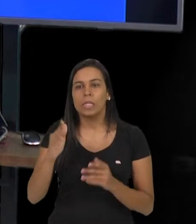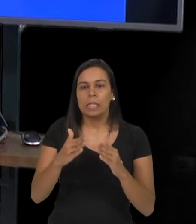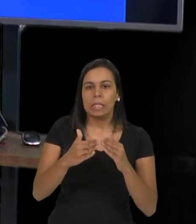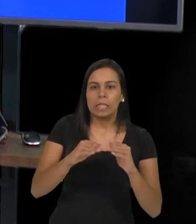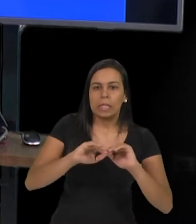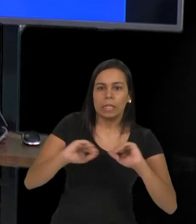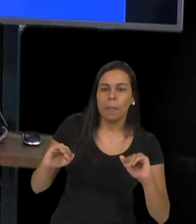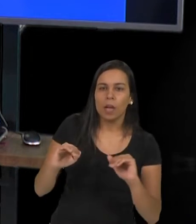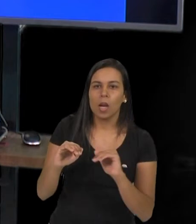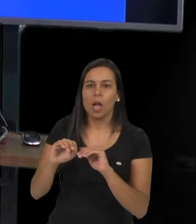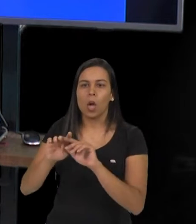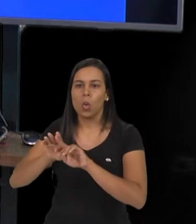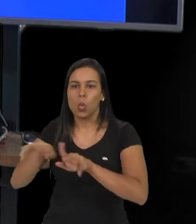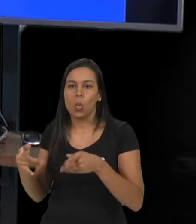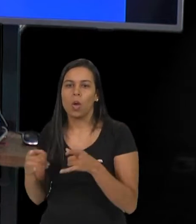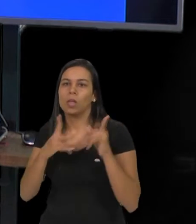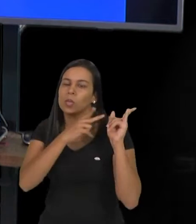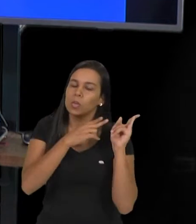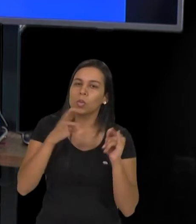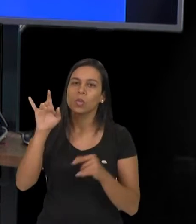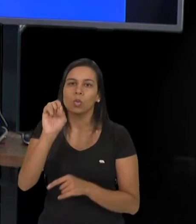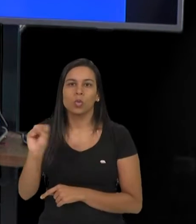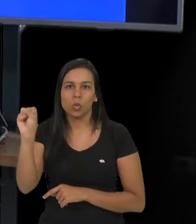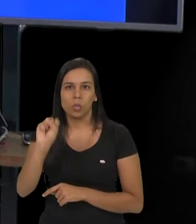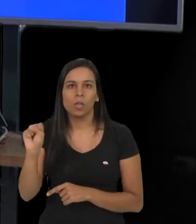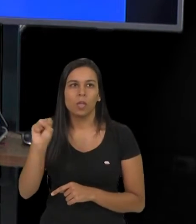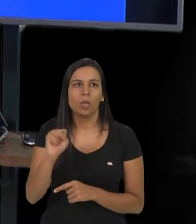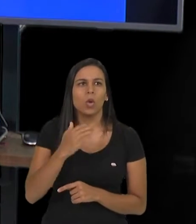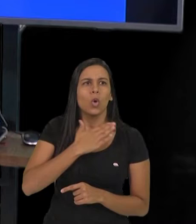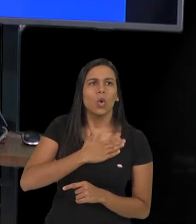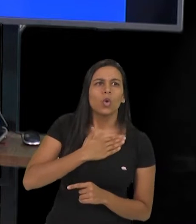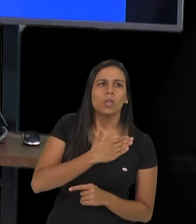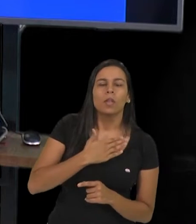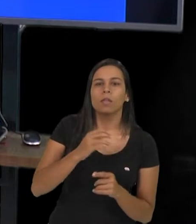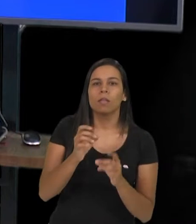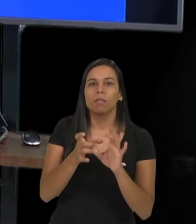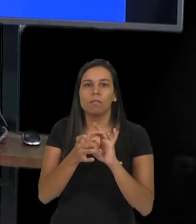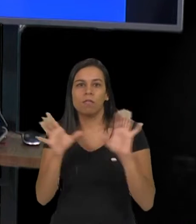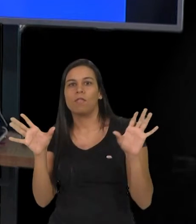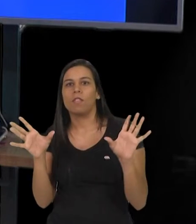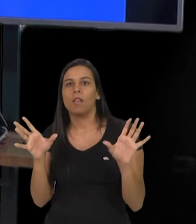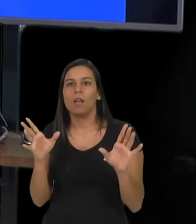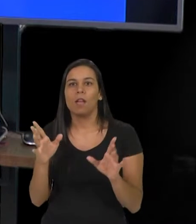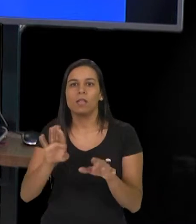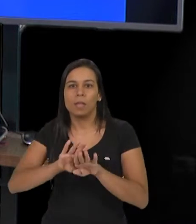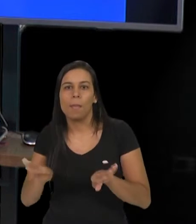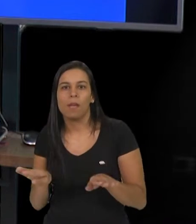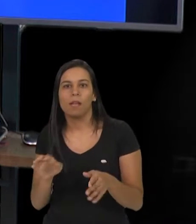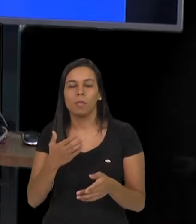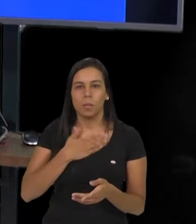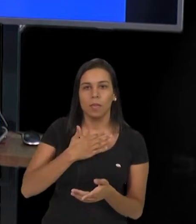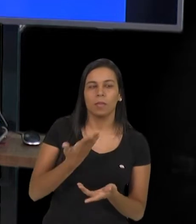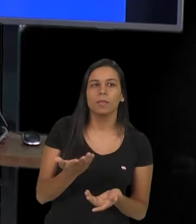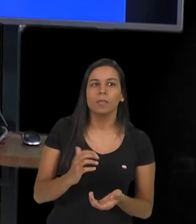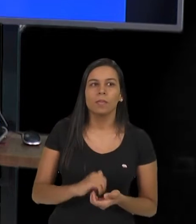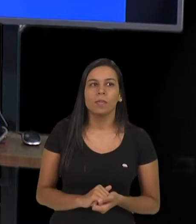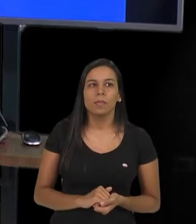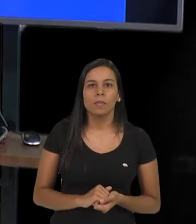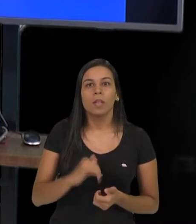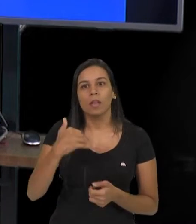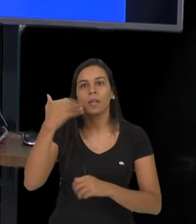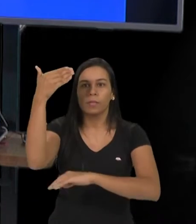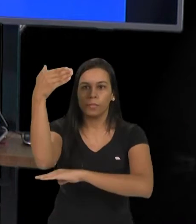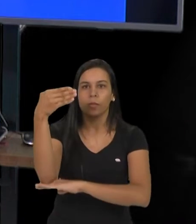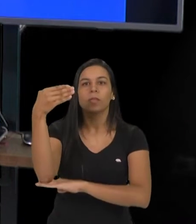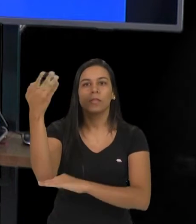para amanhã. Então, será que ele está dizendo, eu gostaria de livrar um quarto de solteiro para amanhã? Provavelmente ele está ligando para um hotel e ele quer